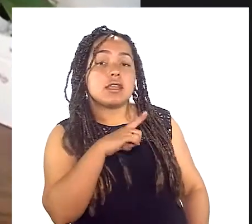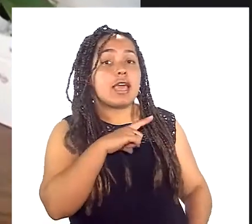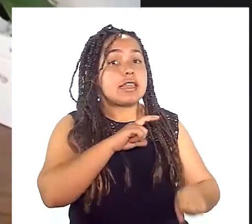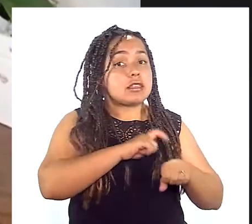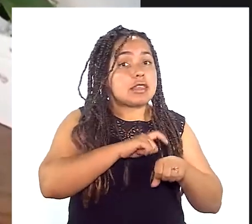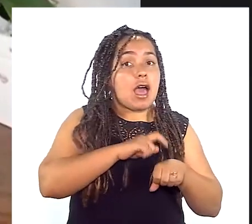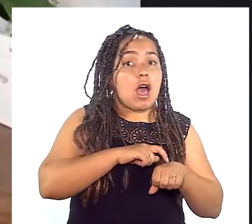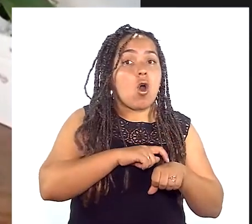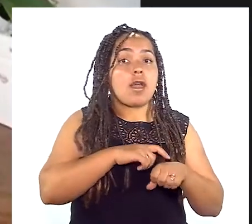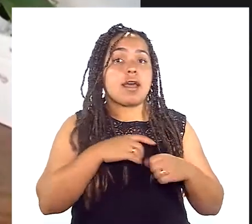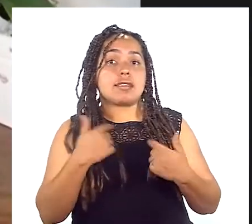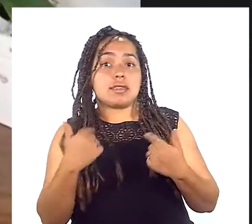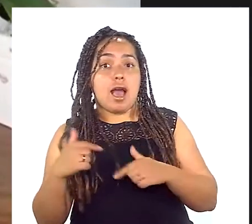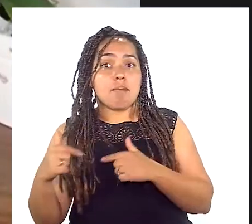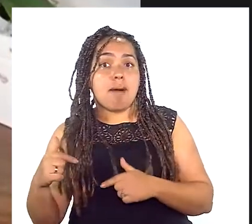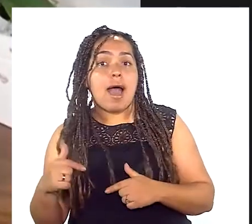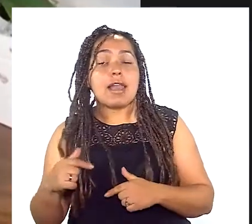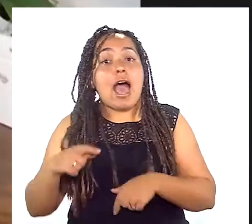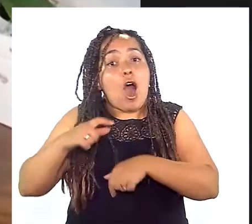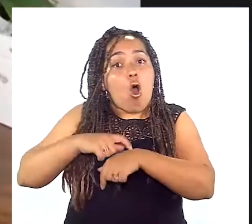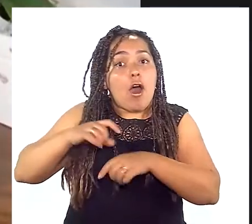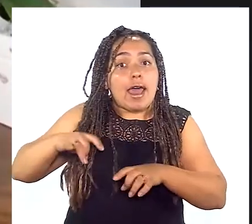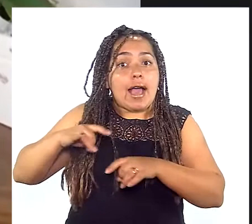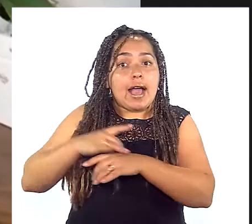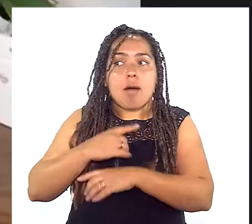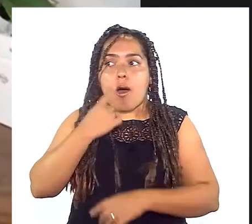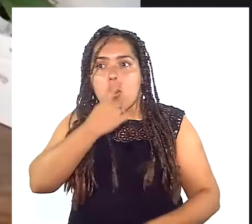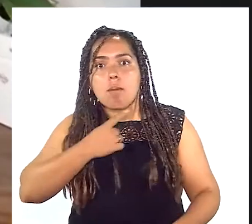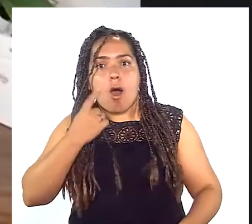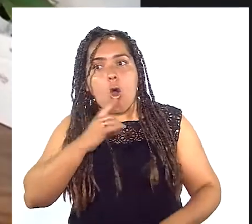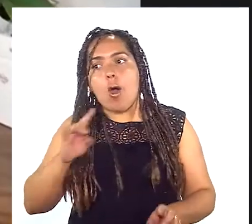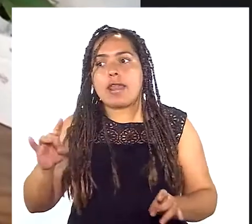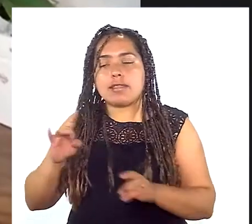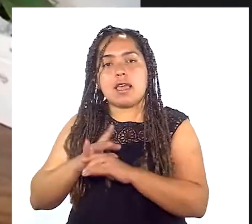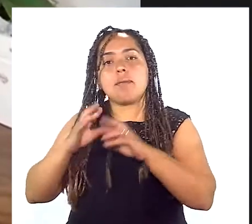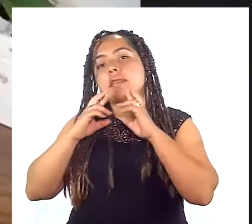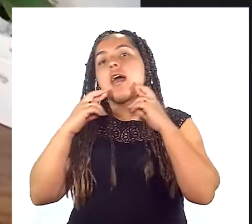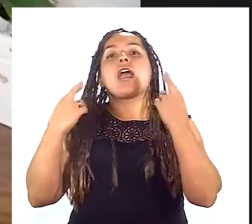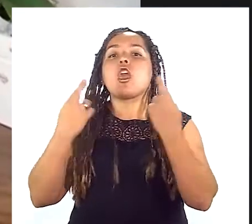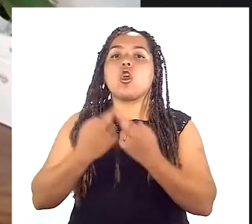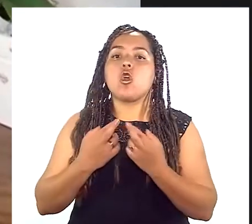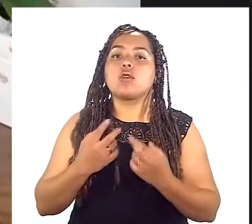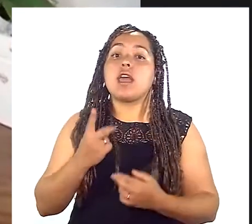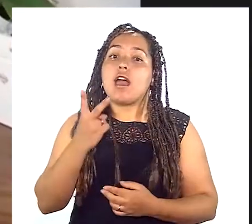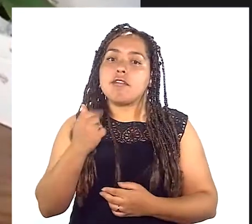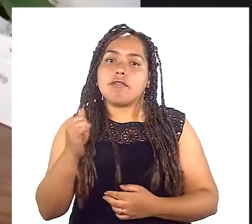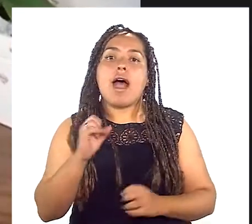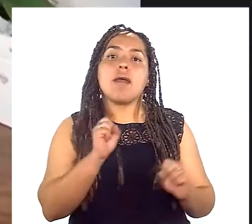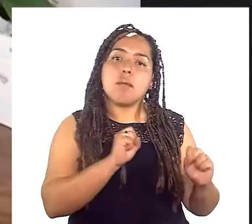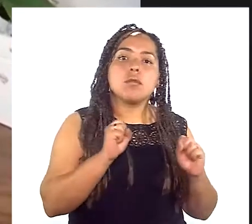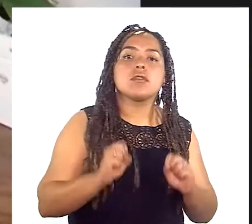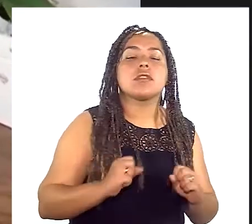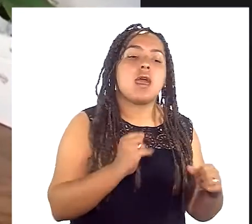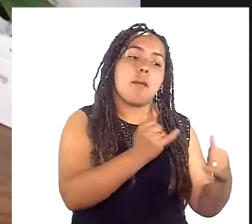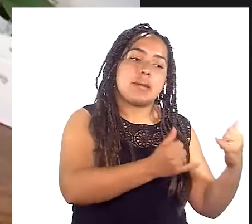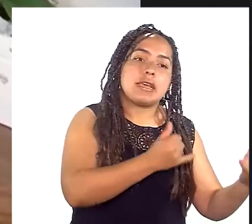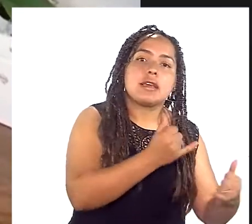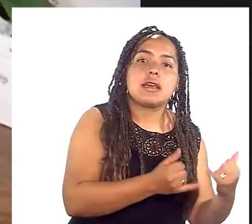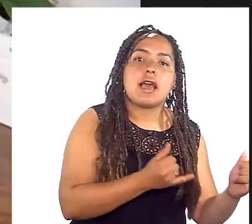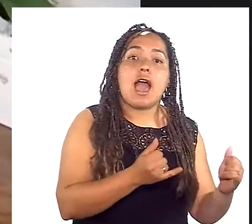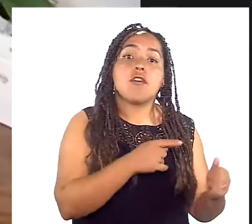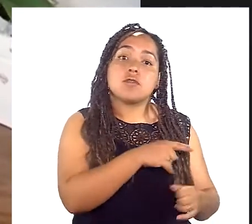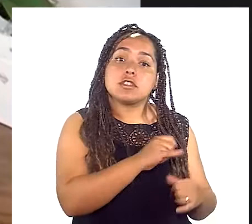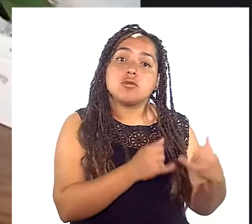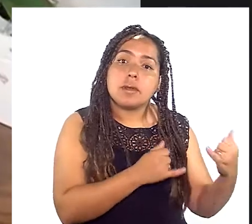as crianças, de você explicar para ela que a mamãe e o papai estão no trabalho agora. Daqui a uma hora, a mamãe termina essa reunião e a mamãe vai poder brincar